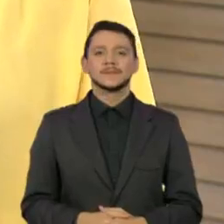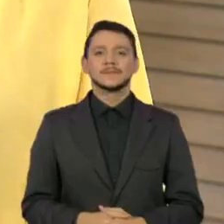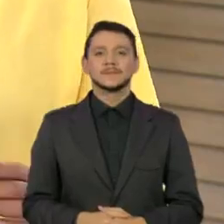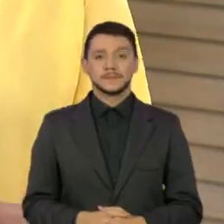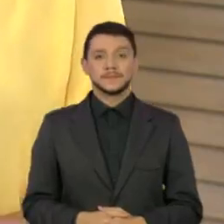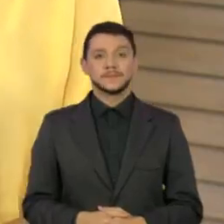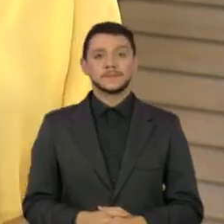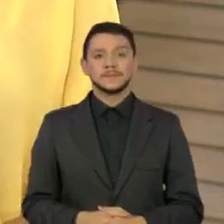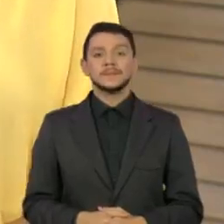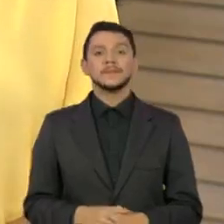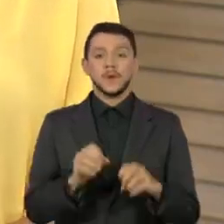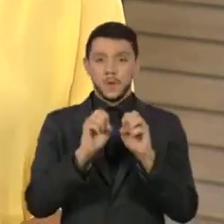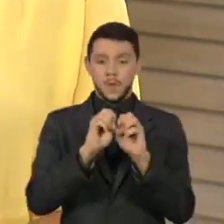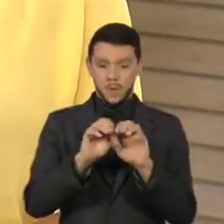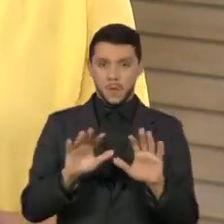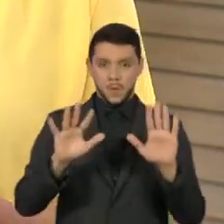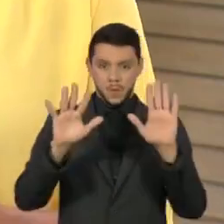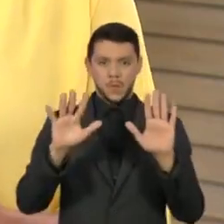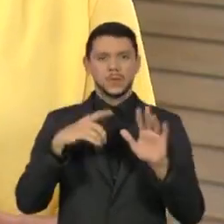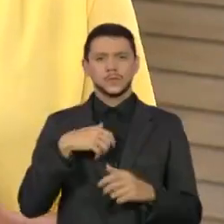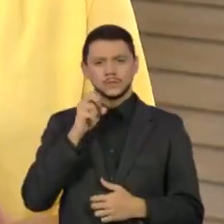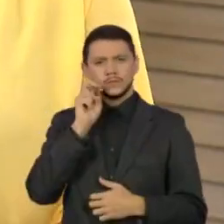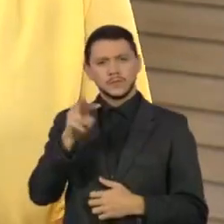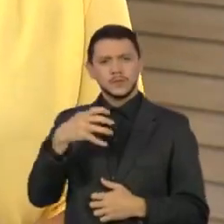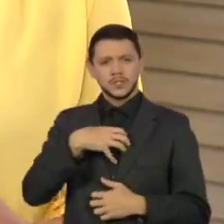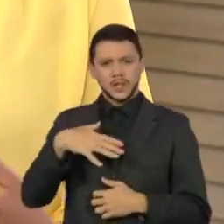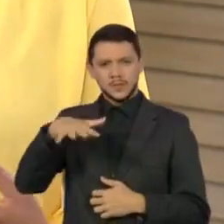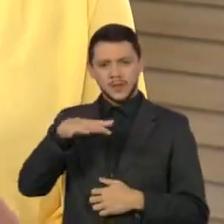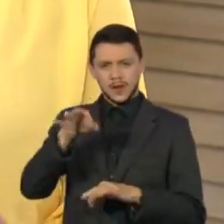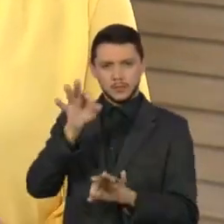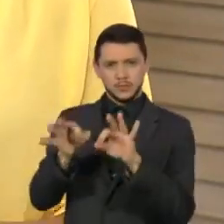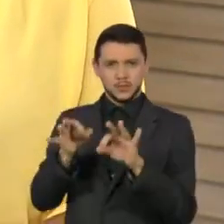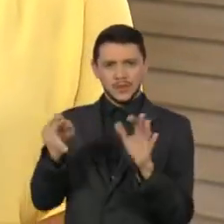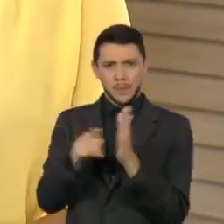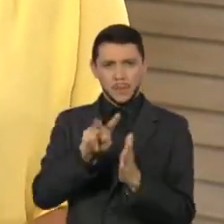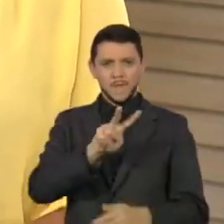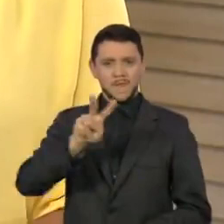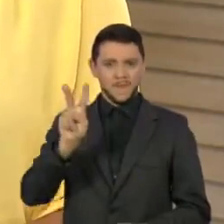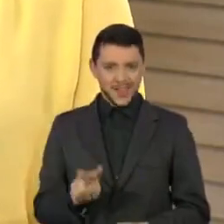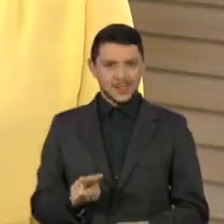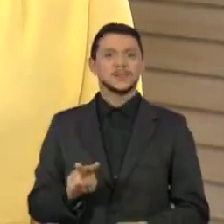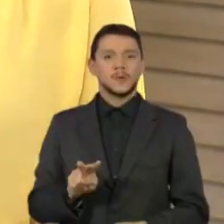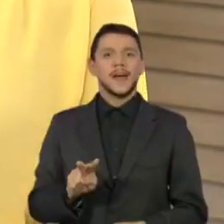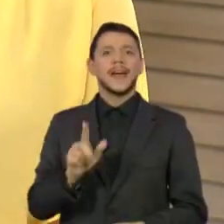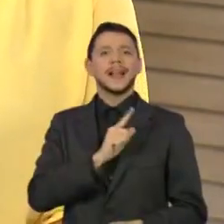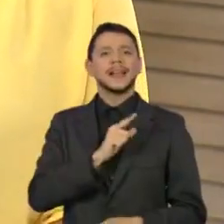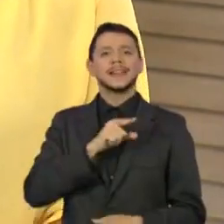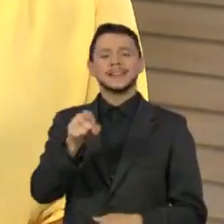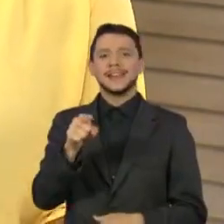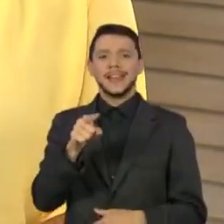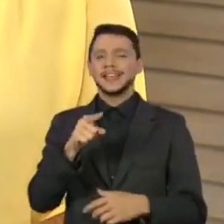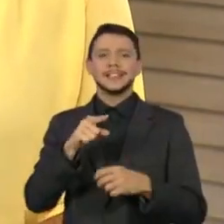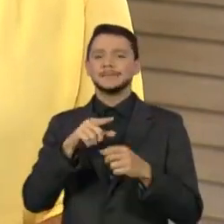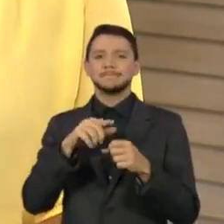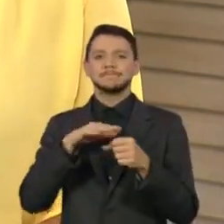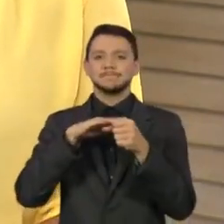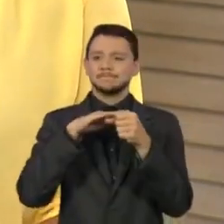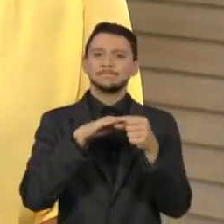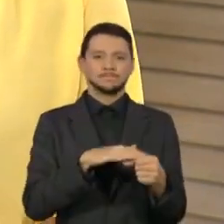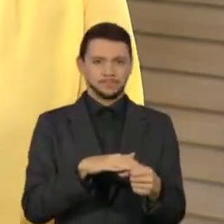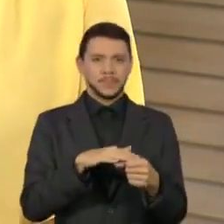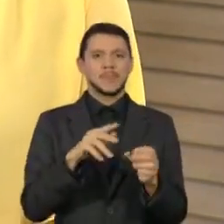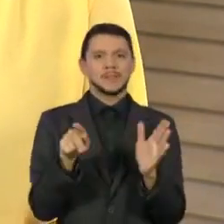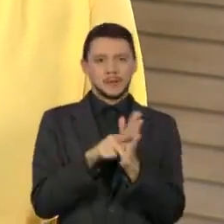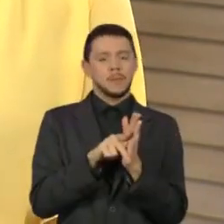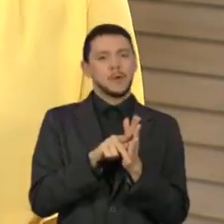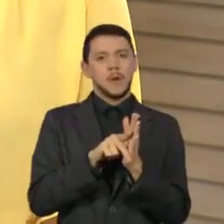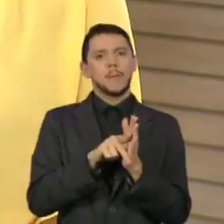e as nações unidas classificaram o sistema judiciário da Venezuela como uma peça de repressão por prisões